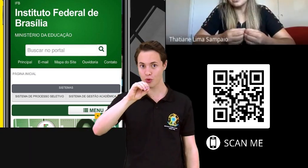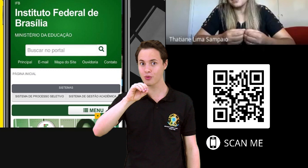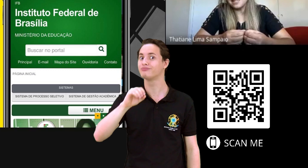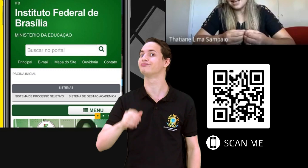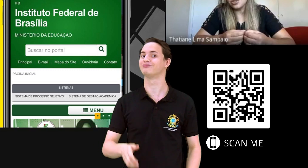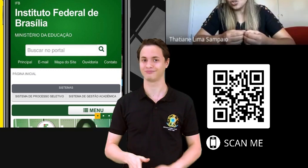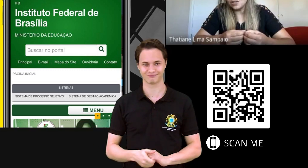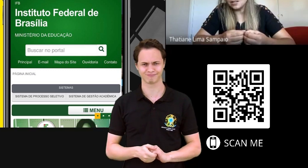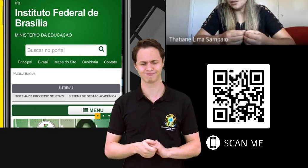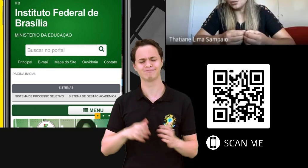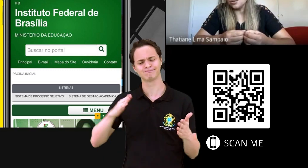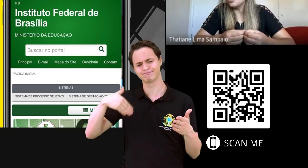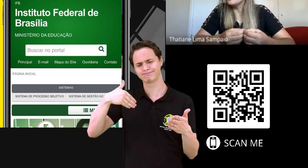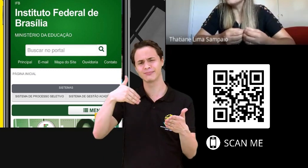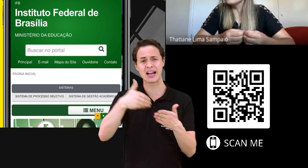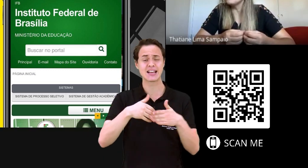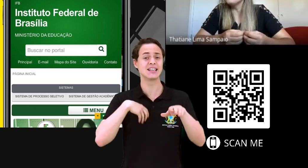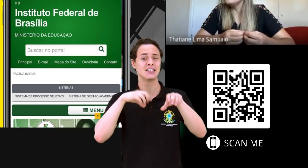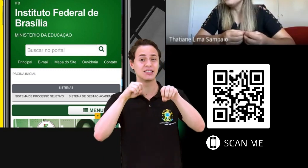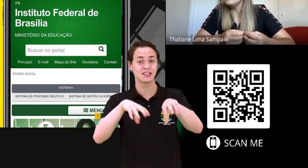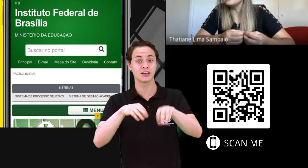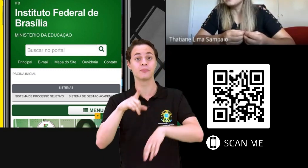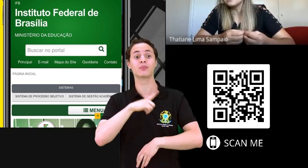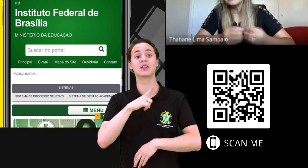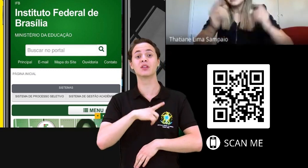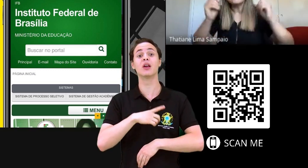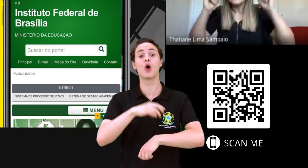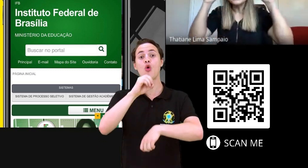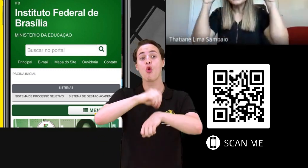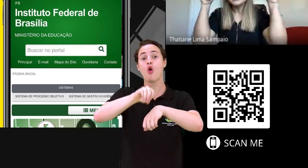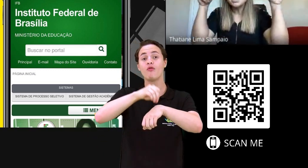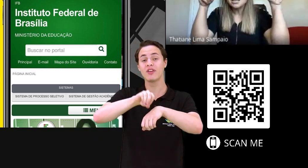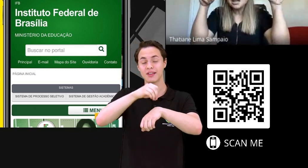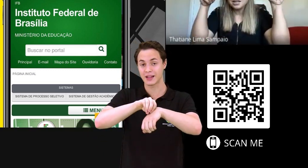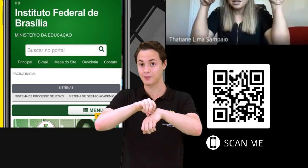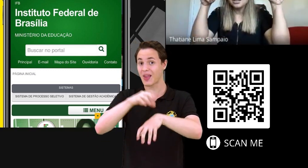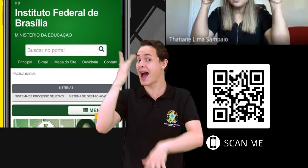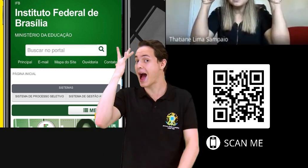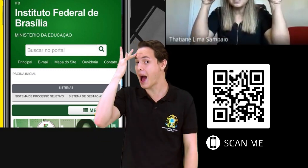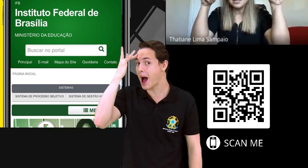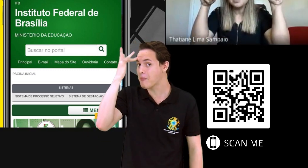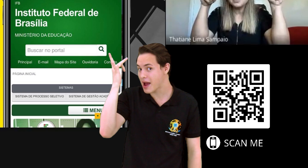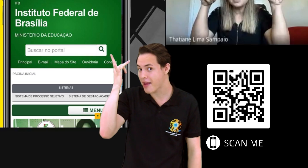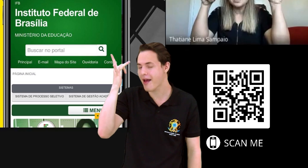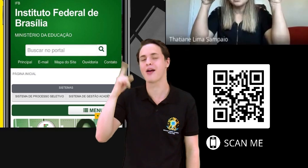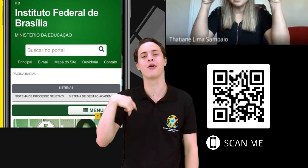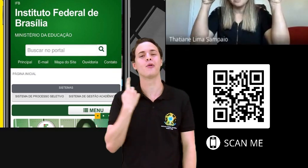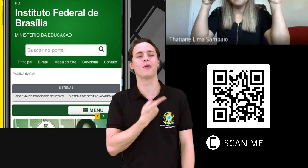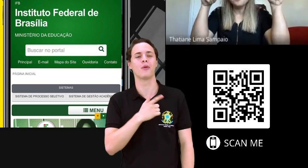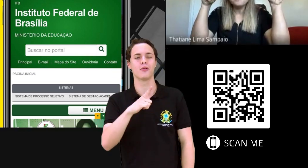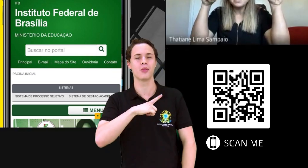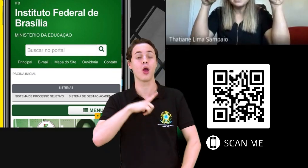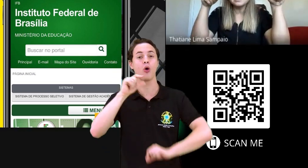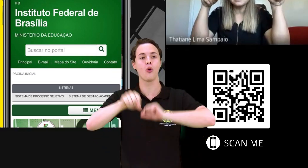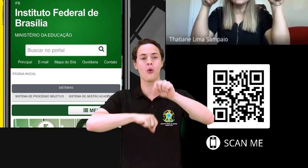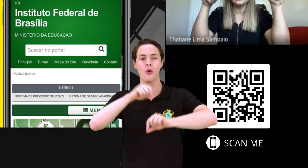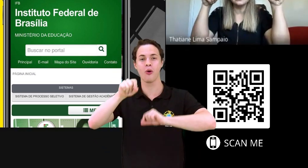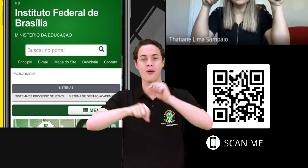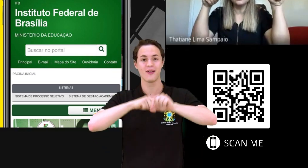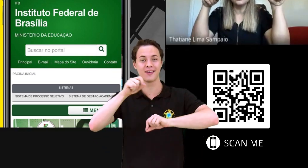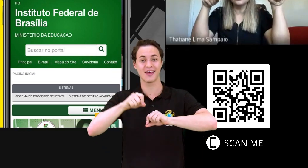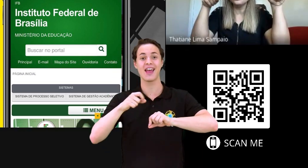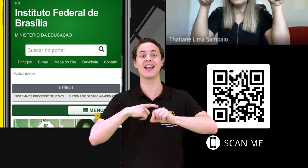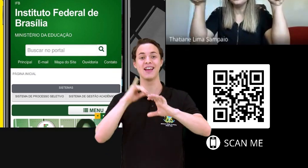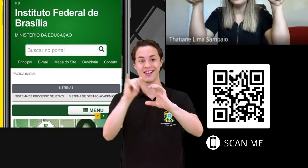nossas atividades de ensino, nós vamos ter oficinas. E amanhã nós teremos a publicação no